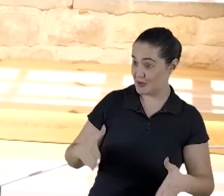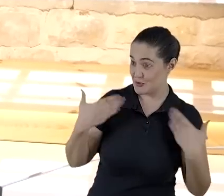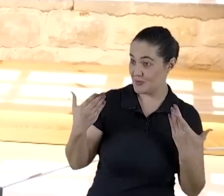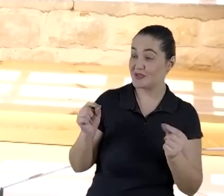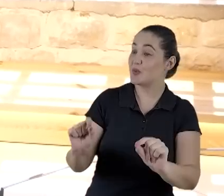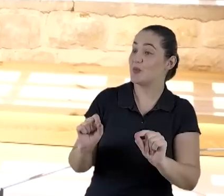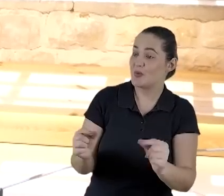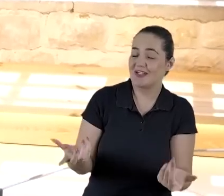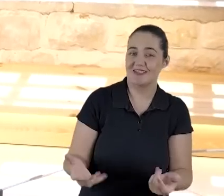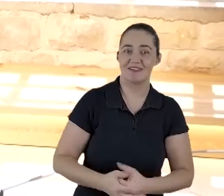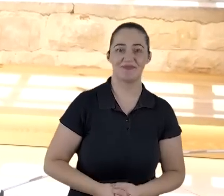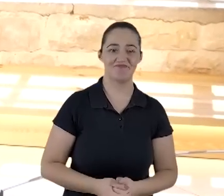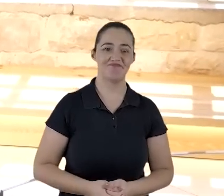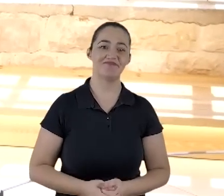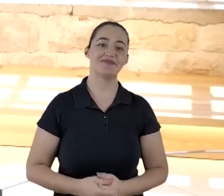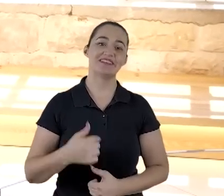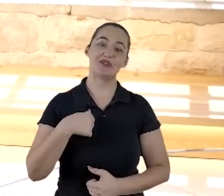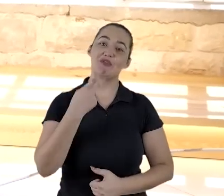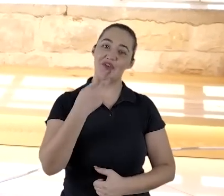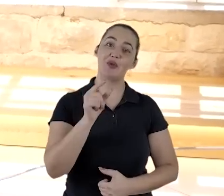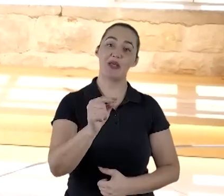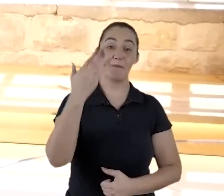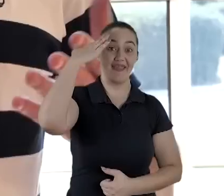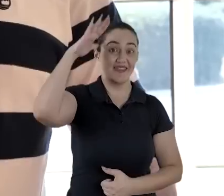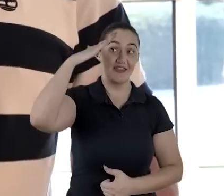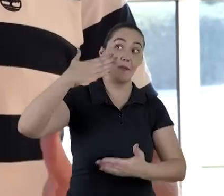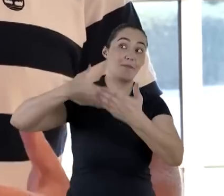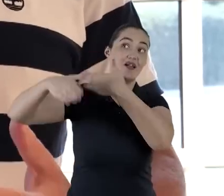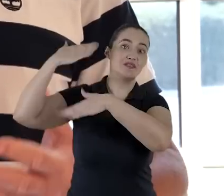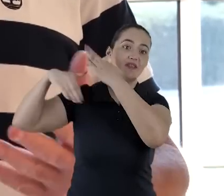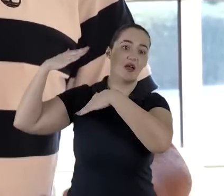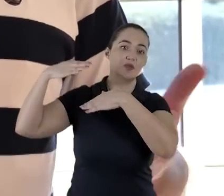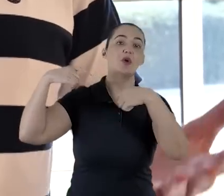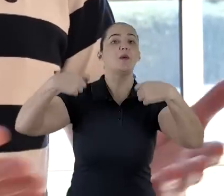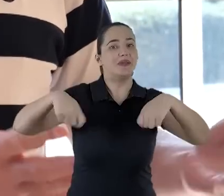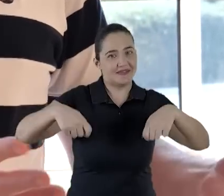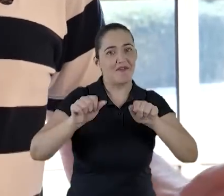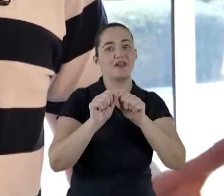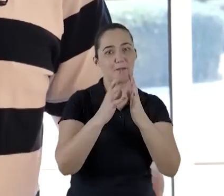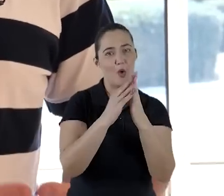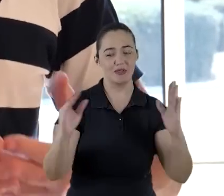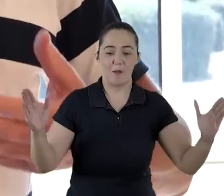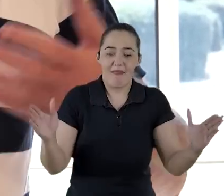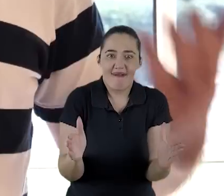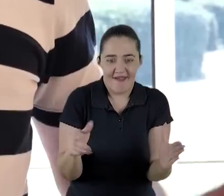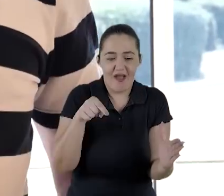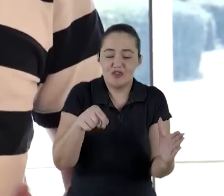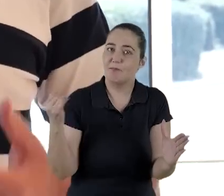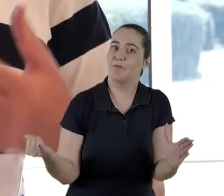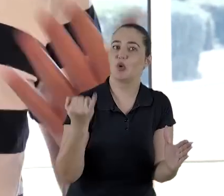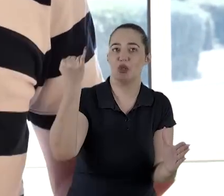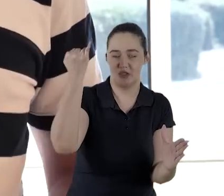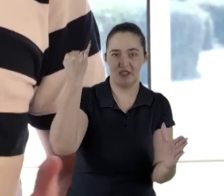surpresa para mim aqui. Qual que é? Olha, eu sempre digo que para entender o passado, como você falou, maquete é